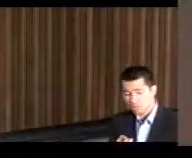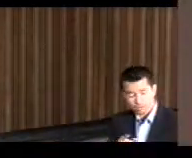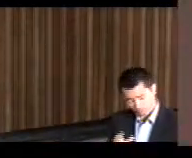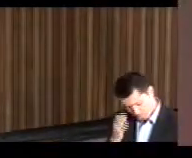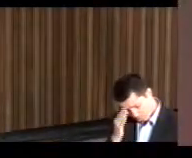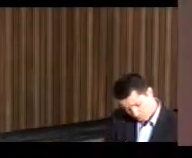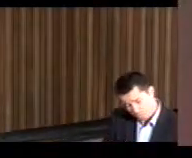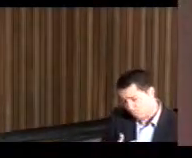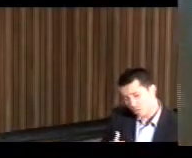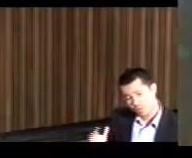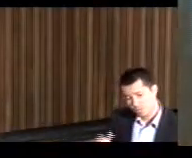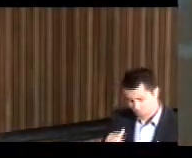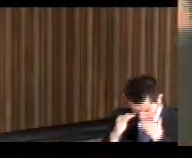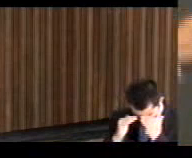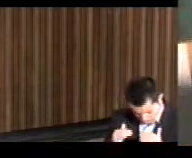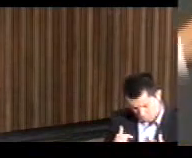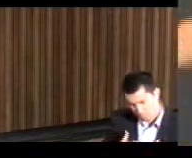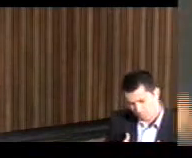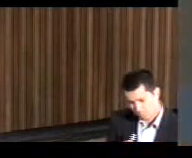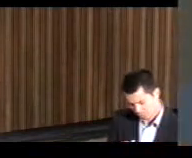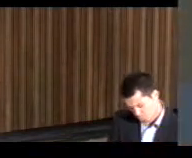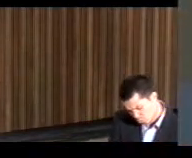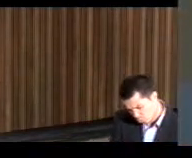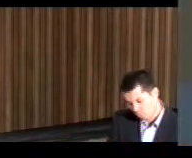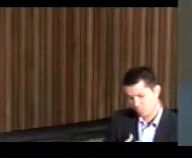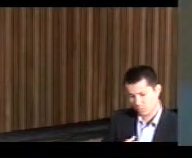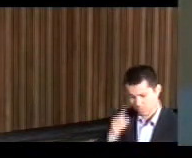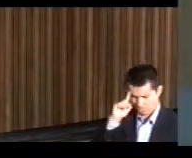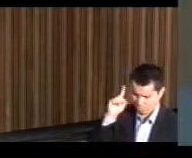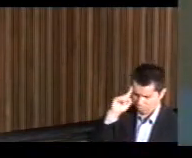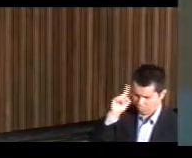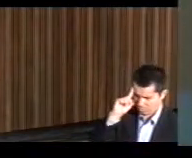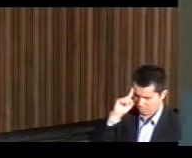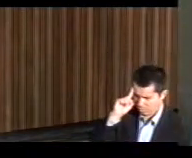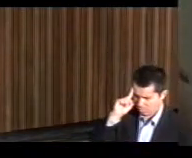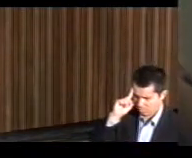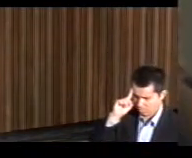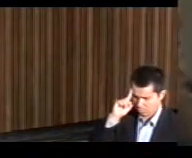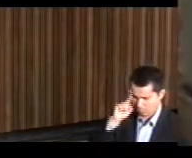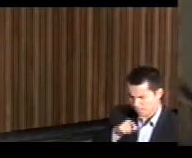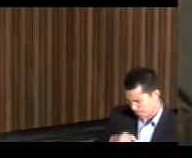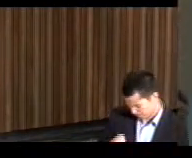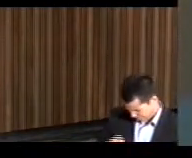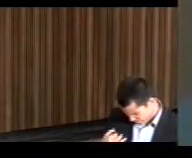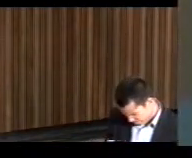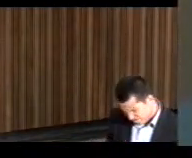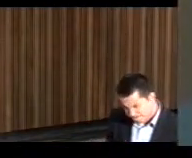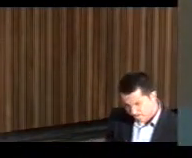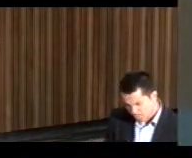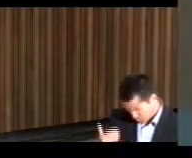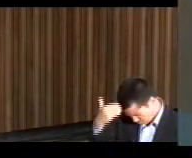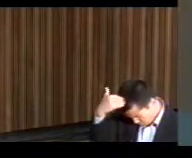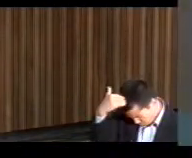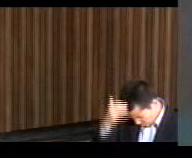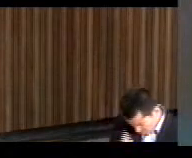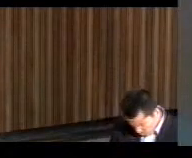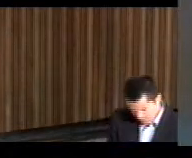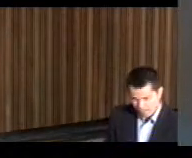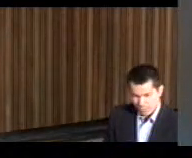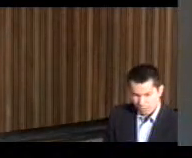levante e ande comigo. E ele vai dizer com integridade,